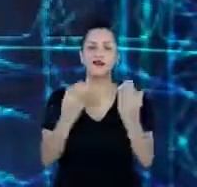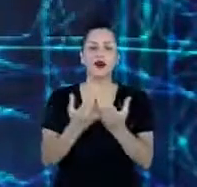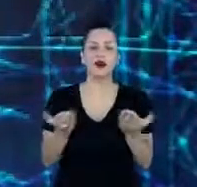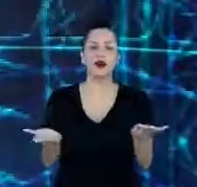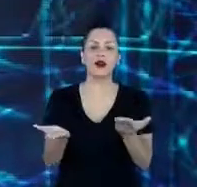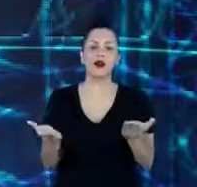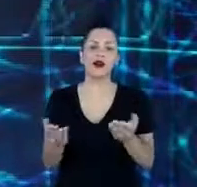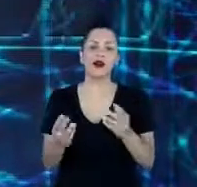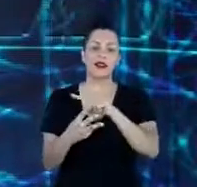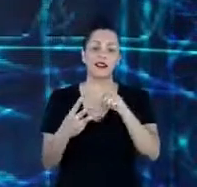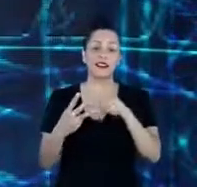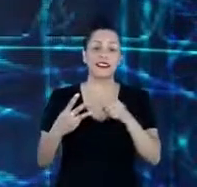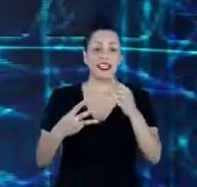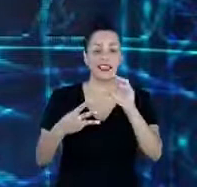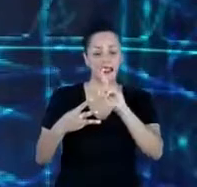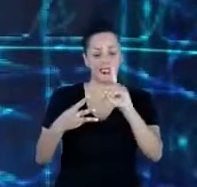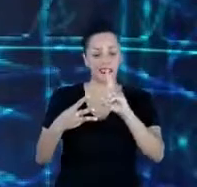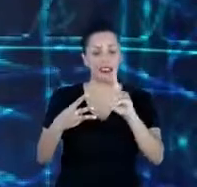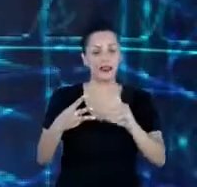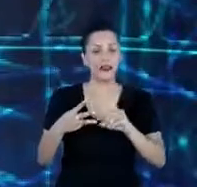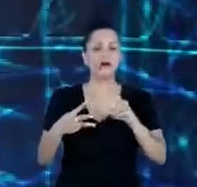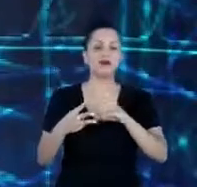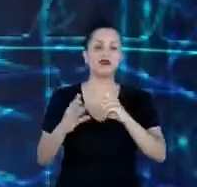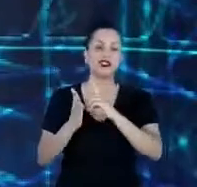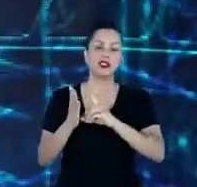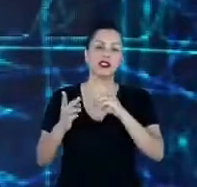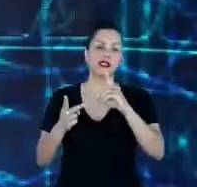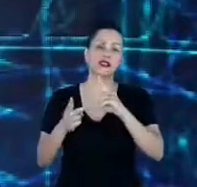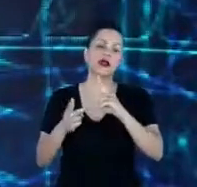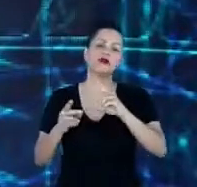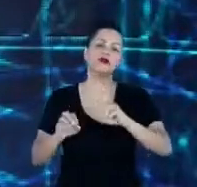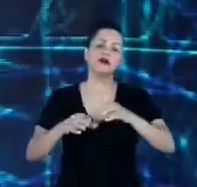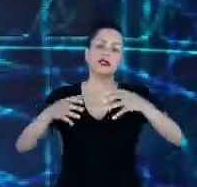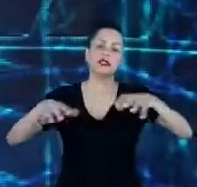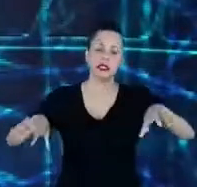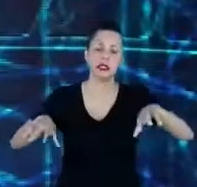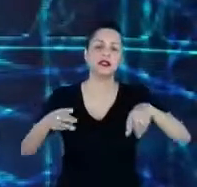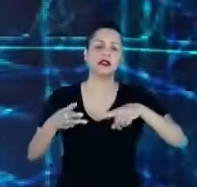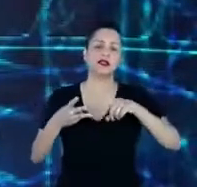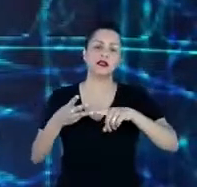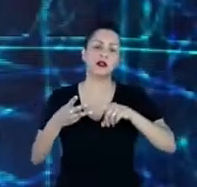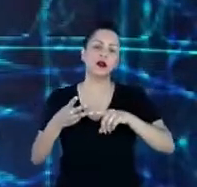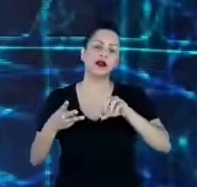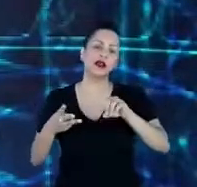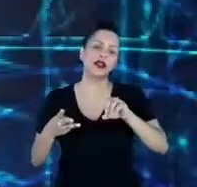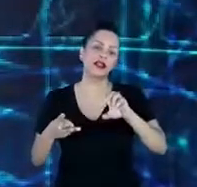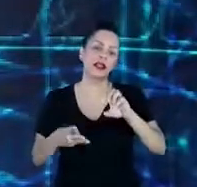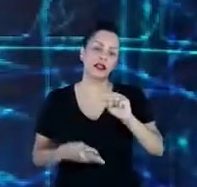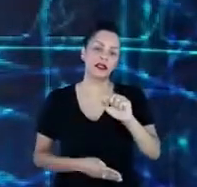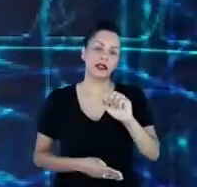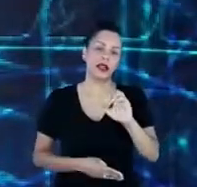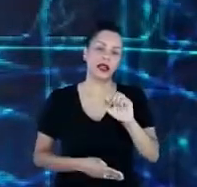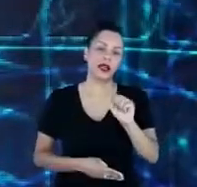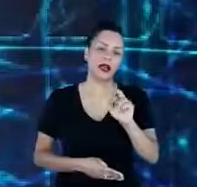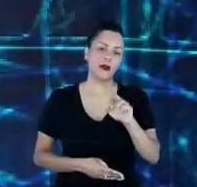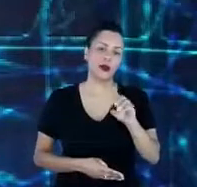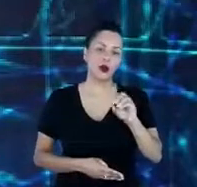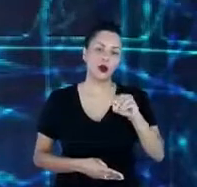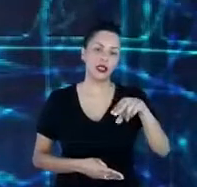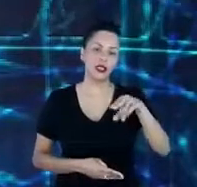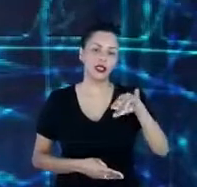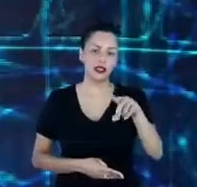são os três na digitalização de centralização e descarbonização são três temos que demandam